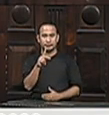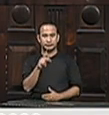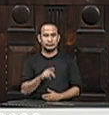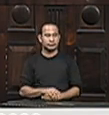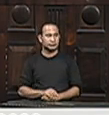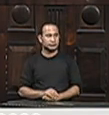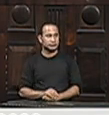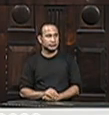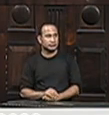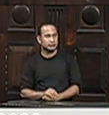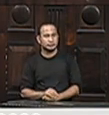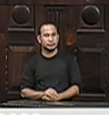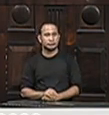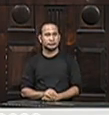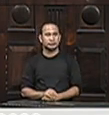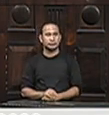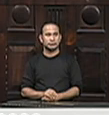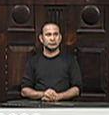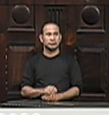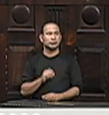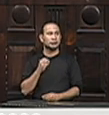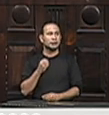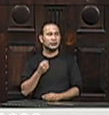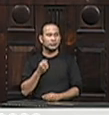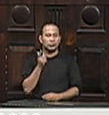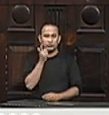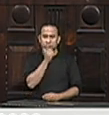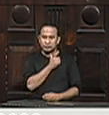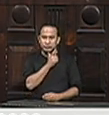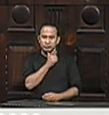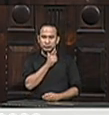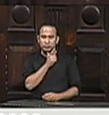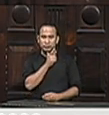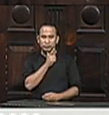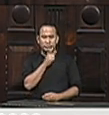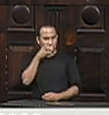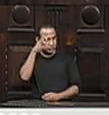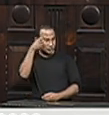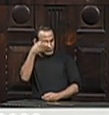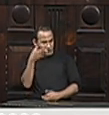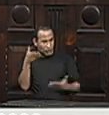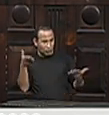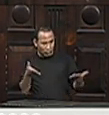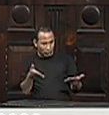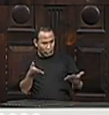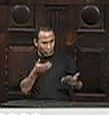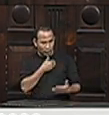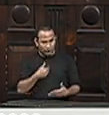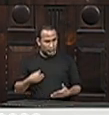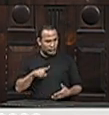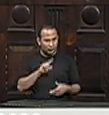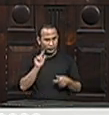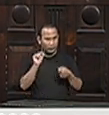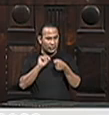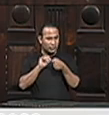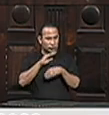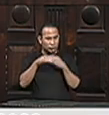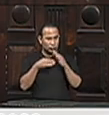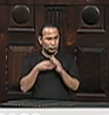assim. Eu falei, far-se-ia respeitar. Não se fez respeitar. Não só não se fez